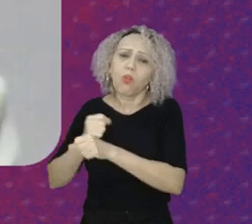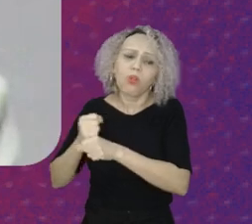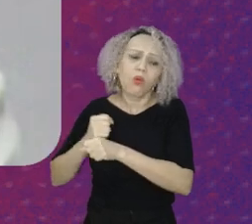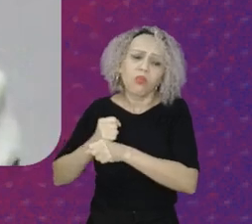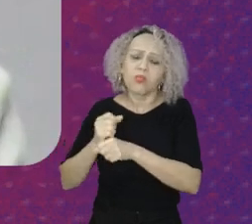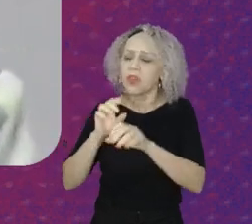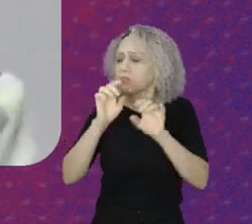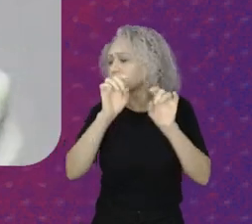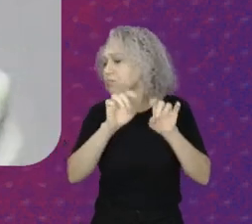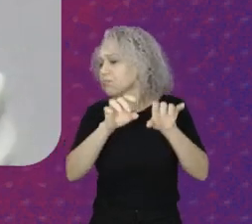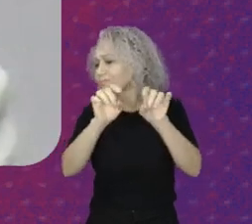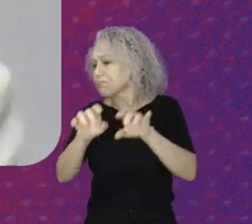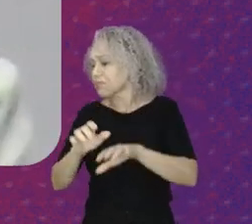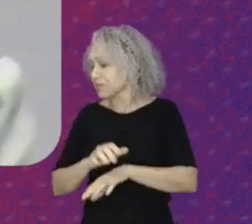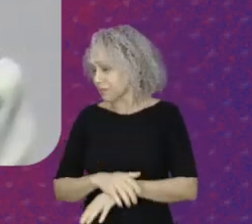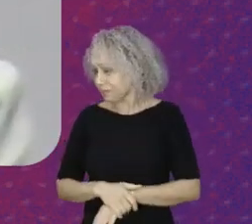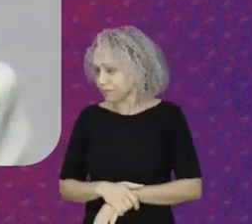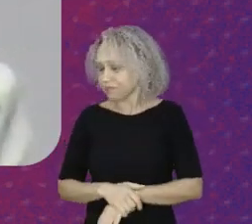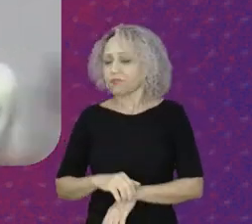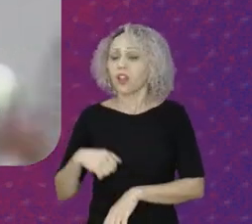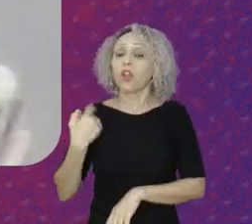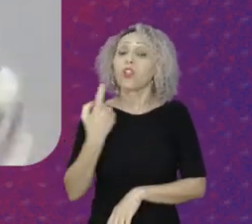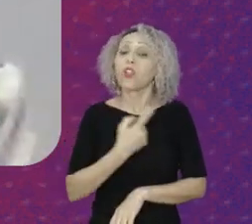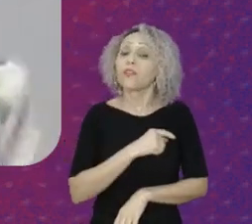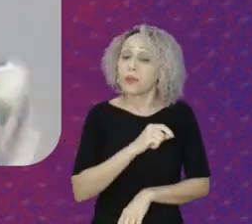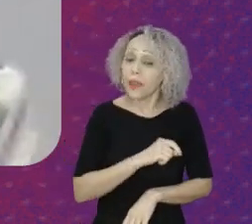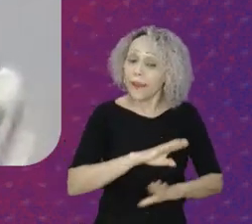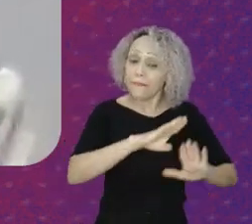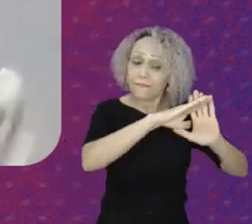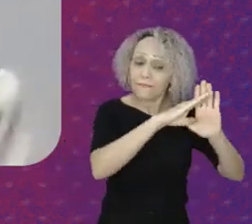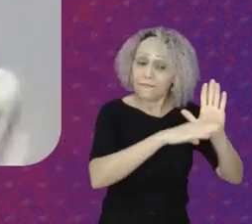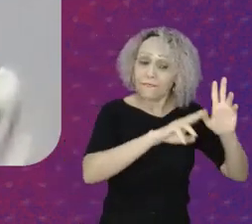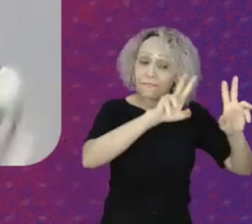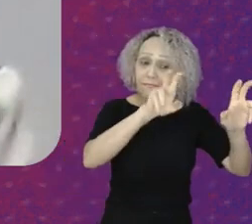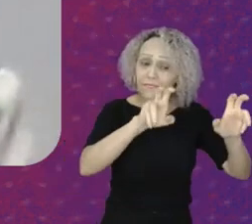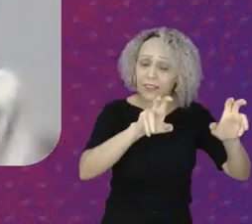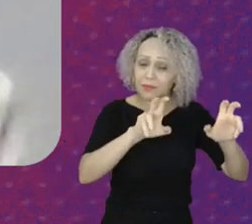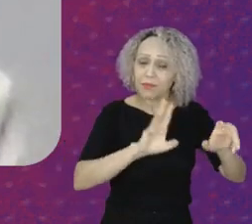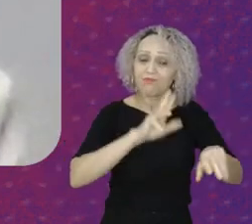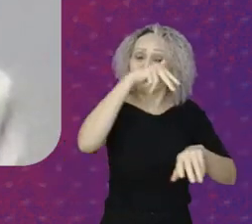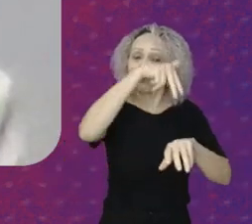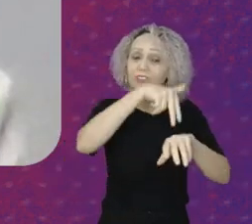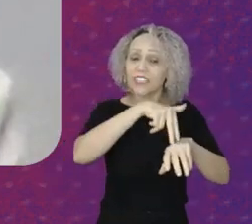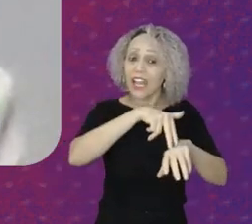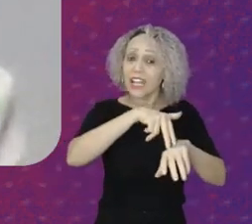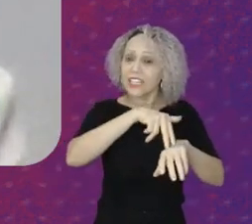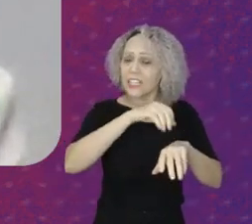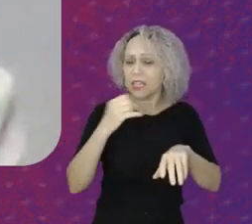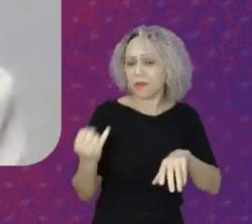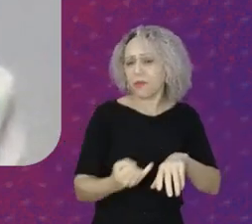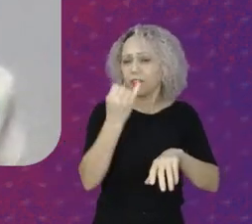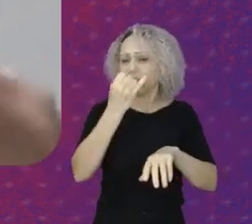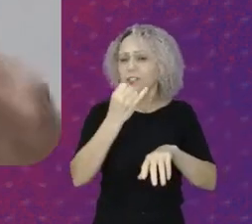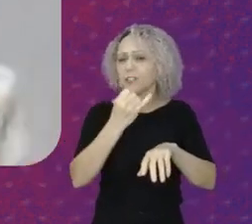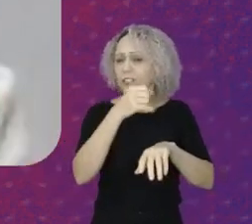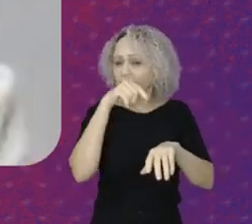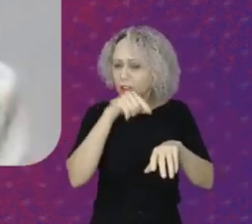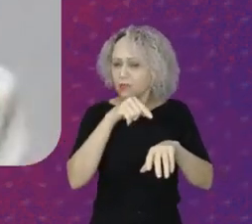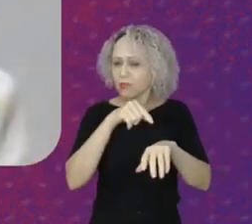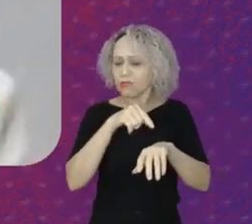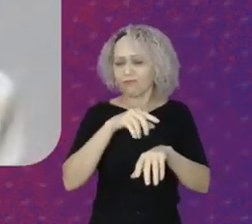gente trouxe para um lugar central, um lugar de destaque. E a nossa campanha teve